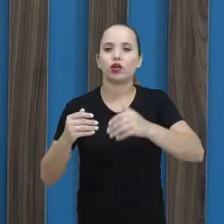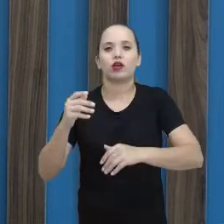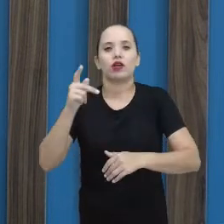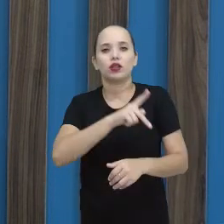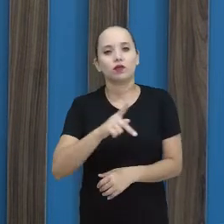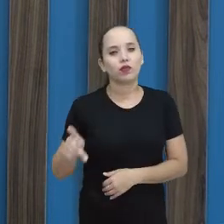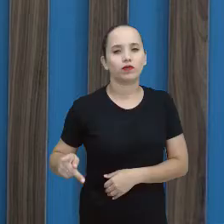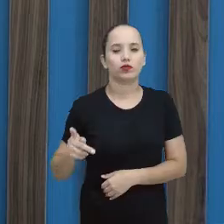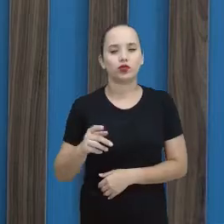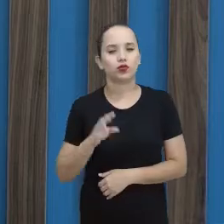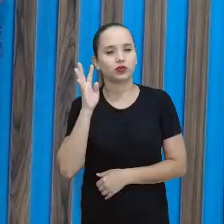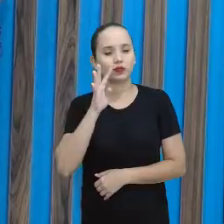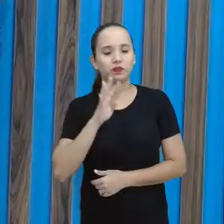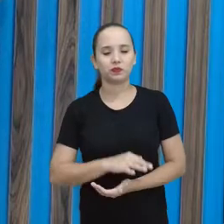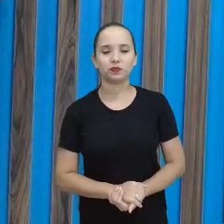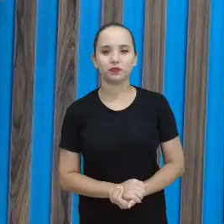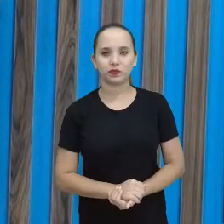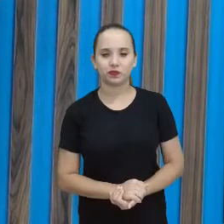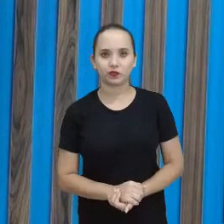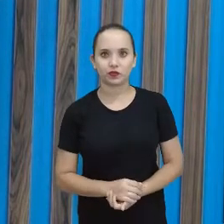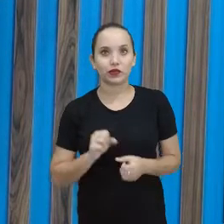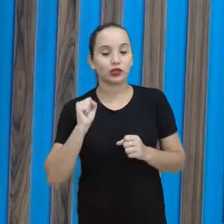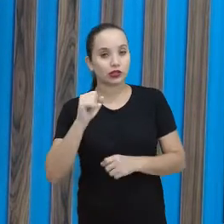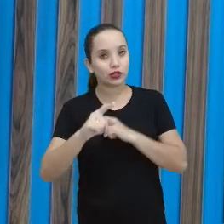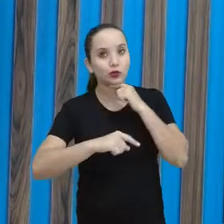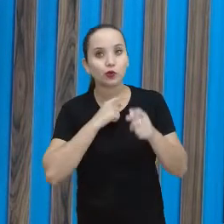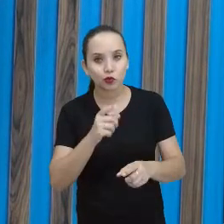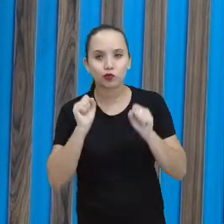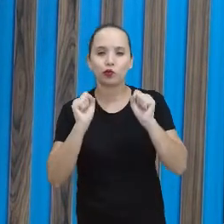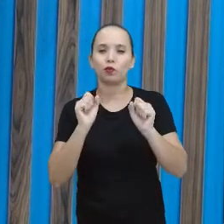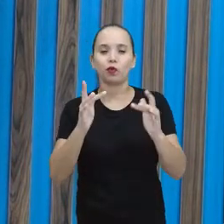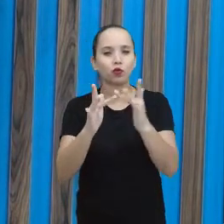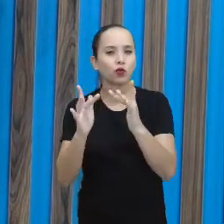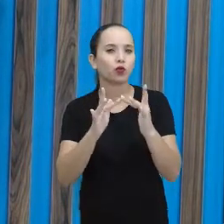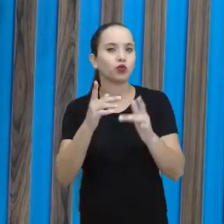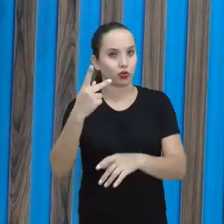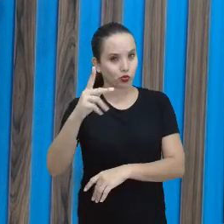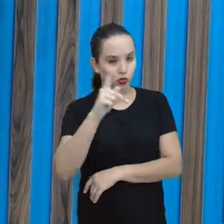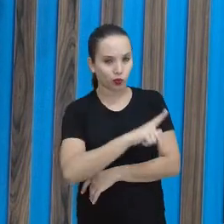aula. Muito legal. Qualquer dúvida, entre em contato com o seu professor da sua